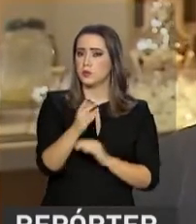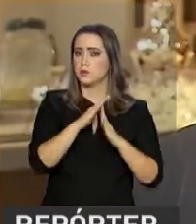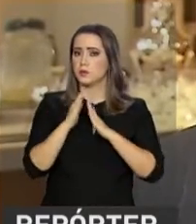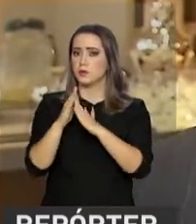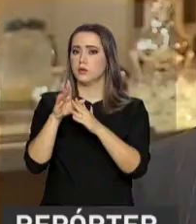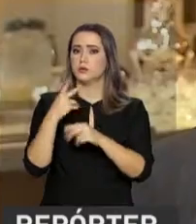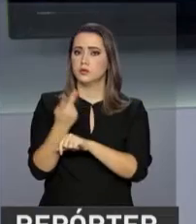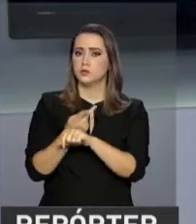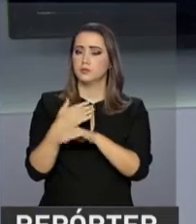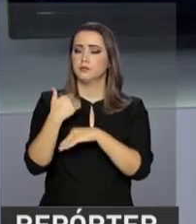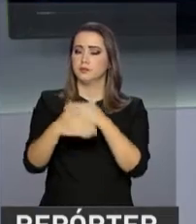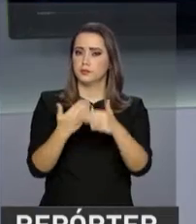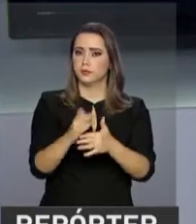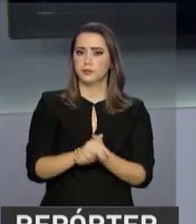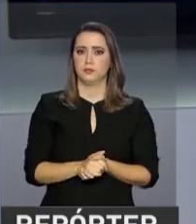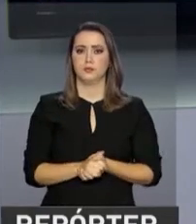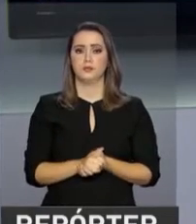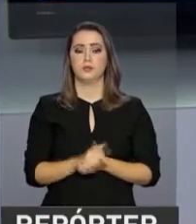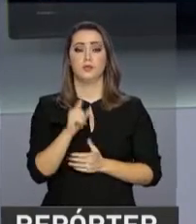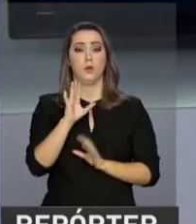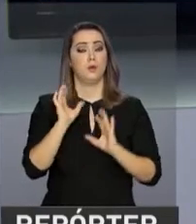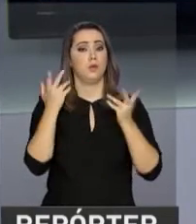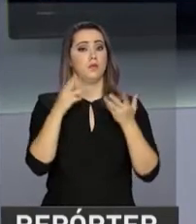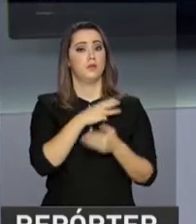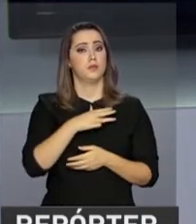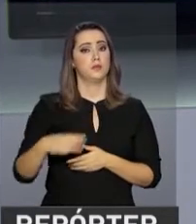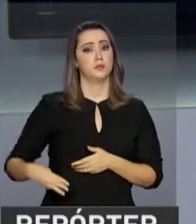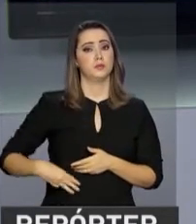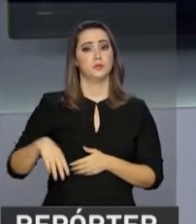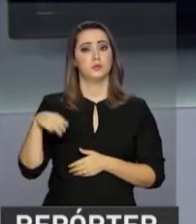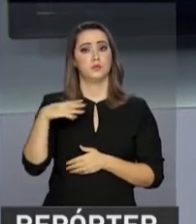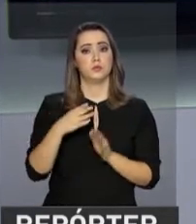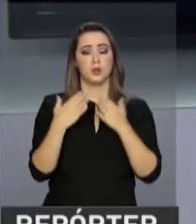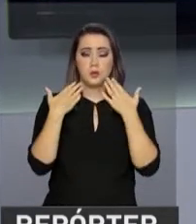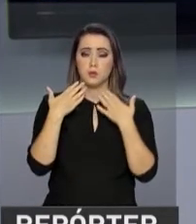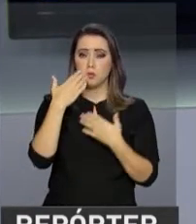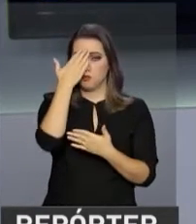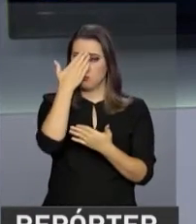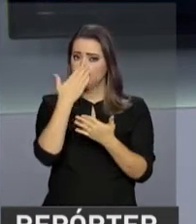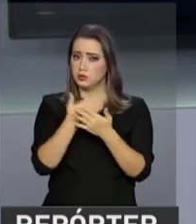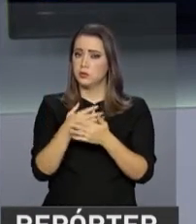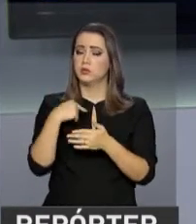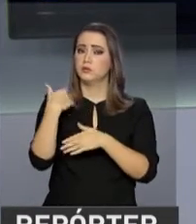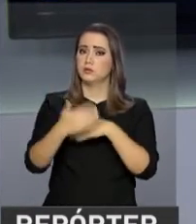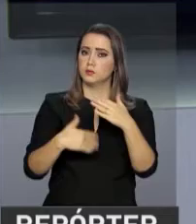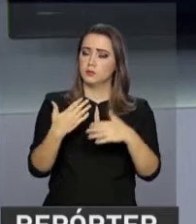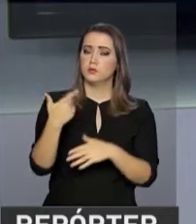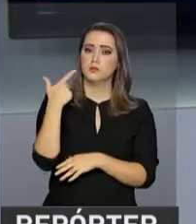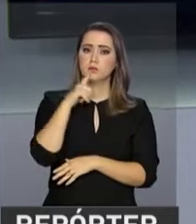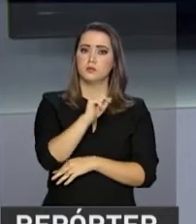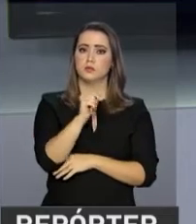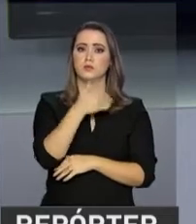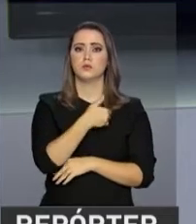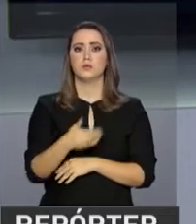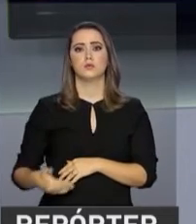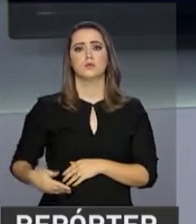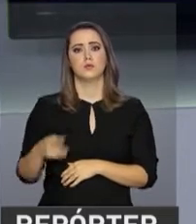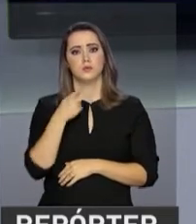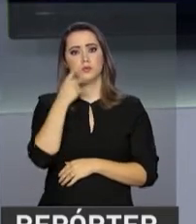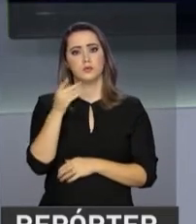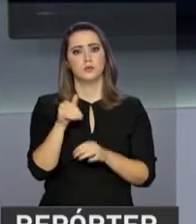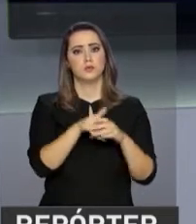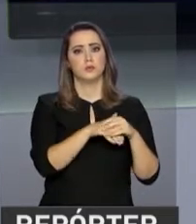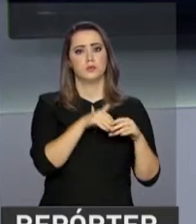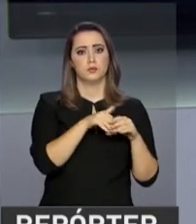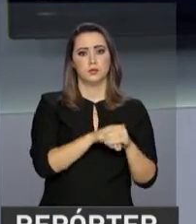vamos perseguir. No evento, o ministro Moreira Franco mostrou otimismo com os avanços já conquistados pelo governo e afirmou